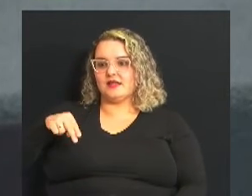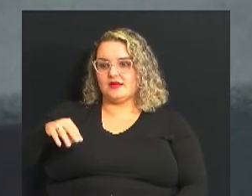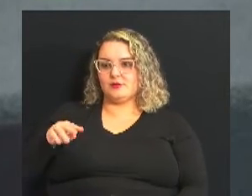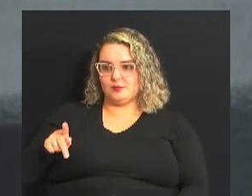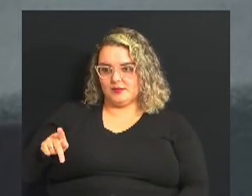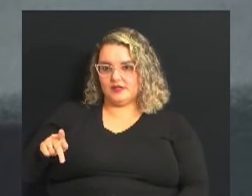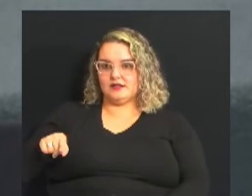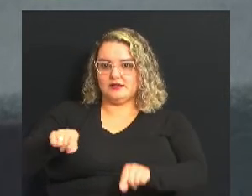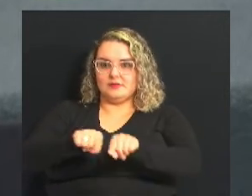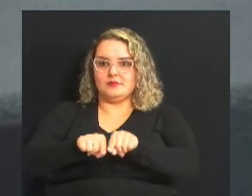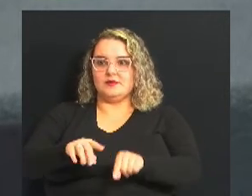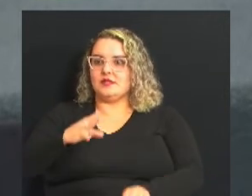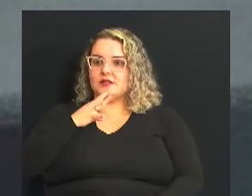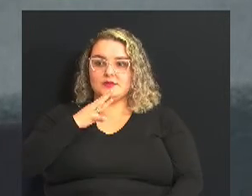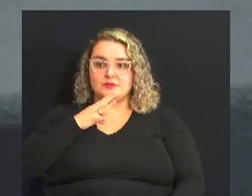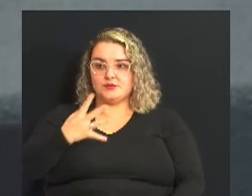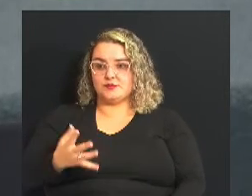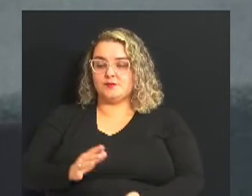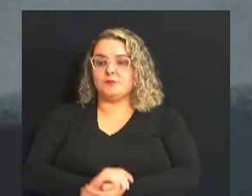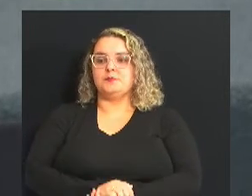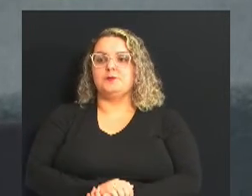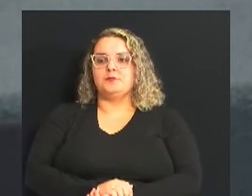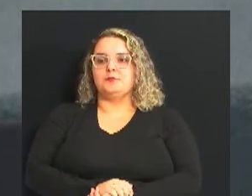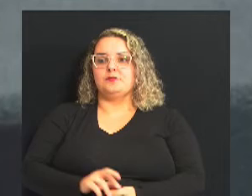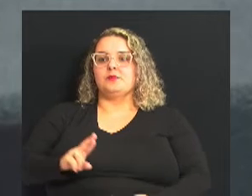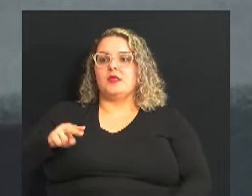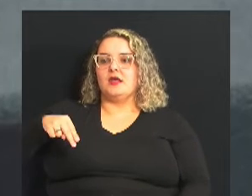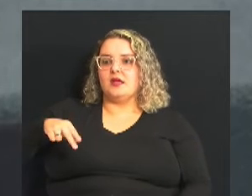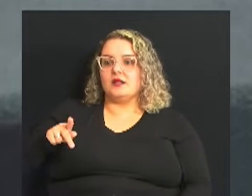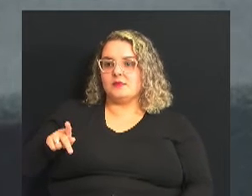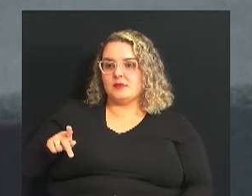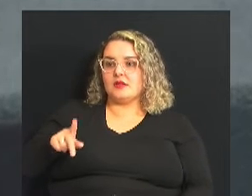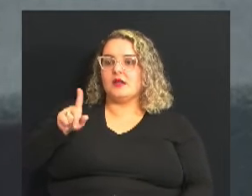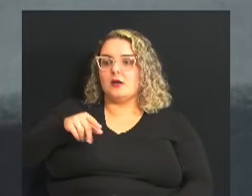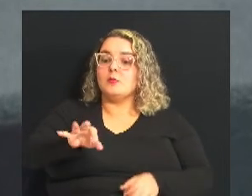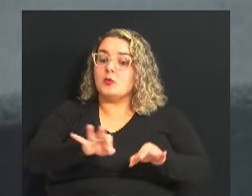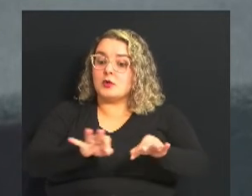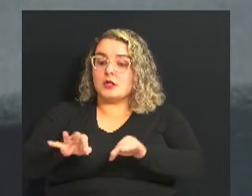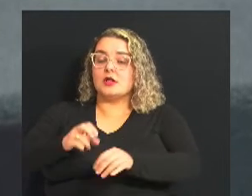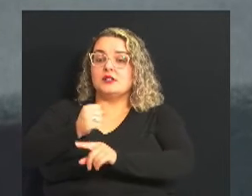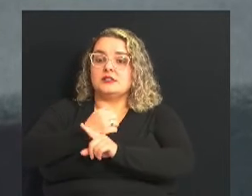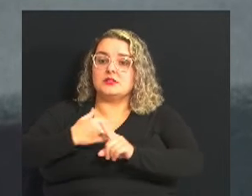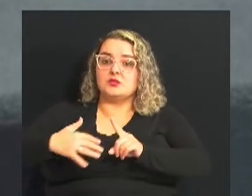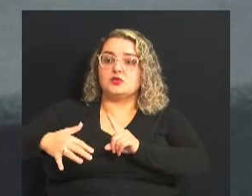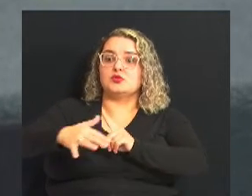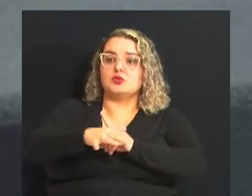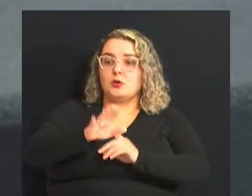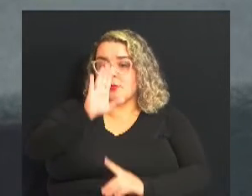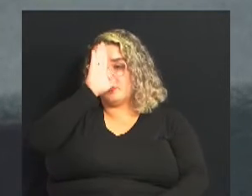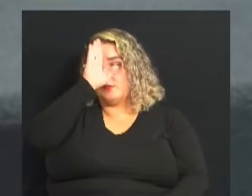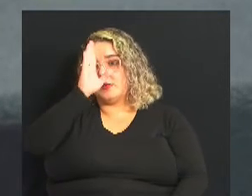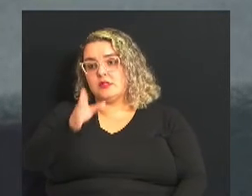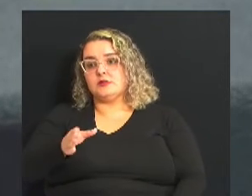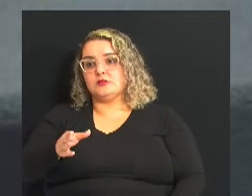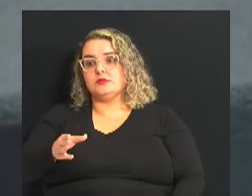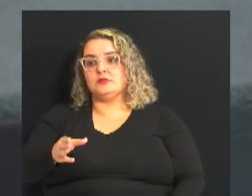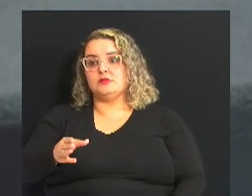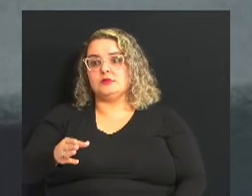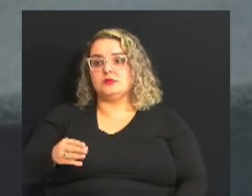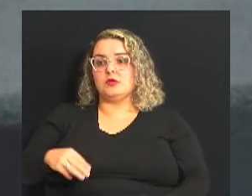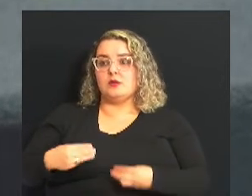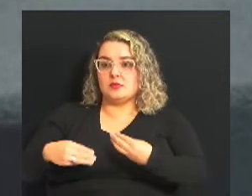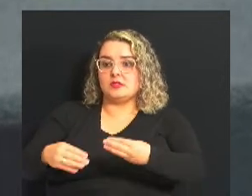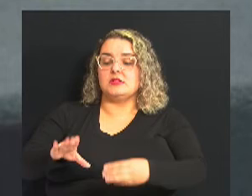Para quem não conhece. A RNP é uma organização social, né? Ligada principalmente ao Ministério da Ciência e